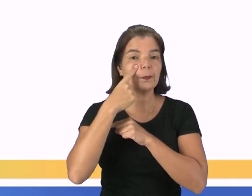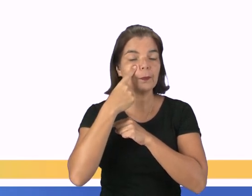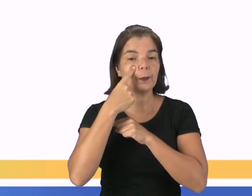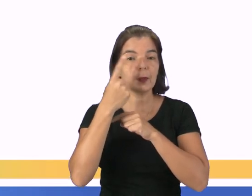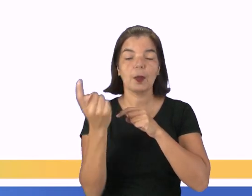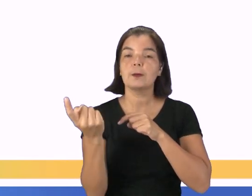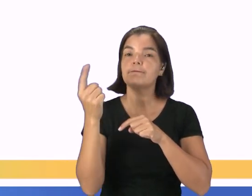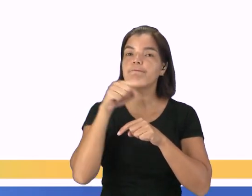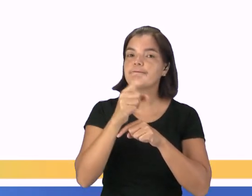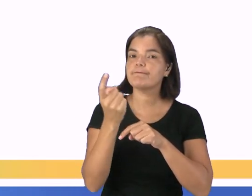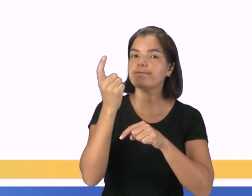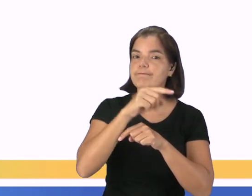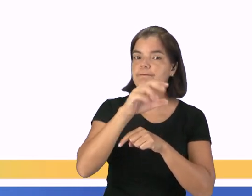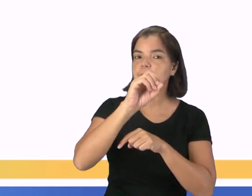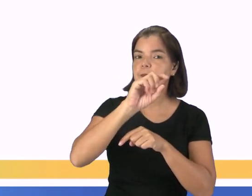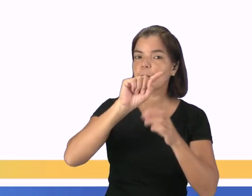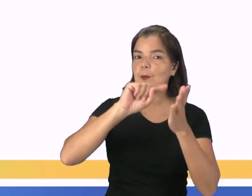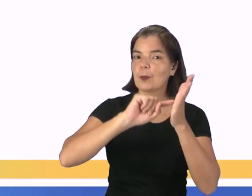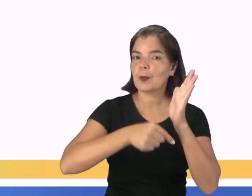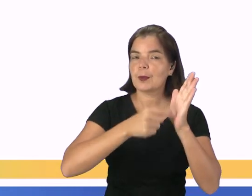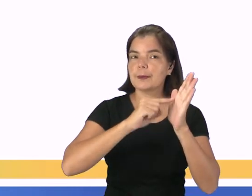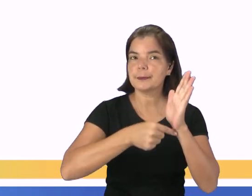4.974, temos